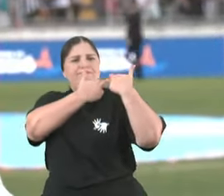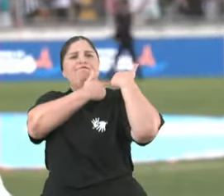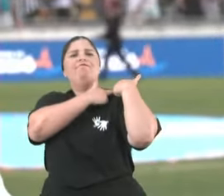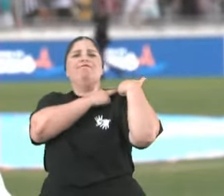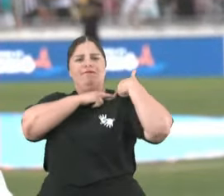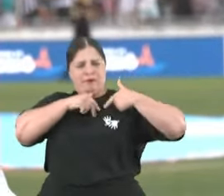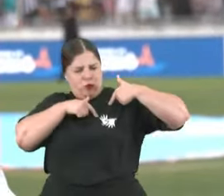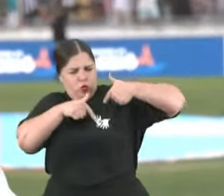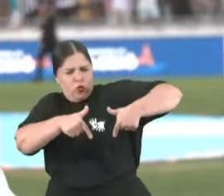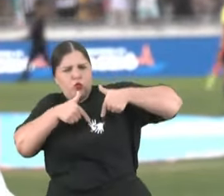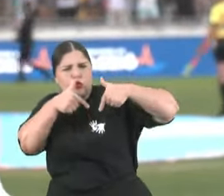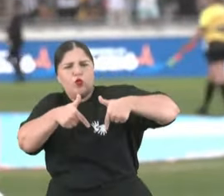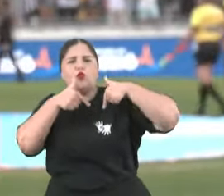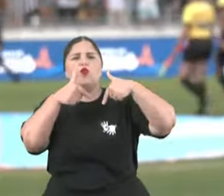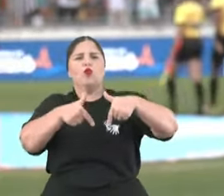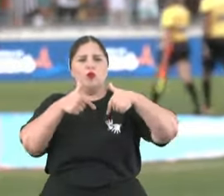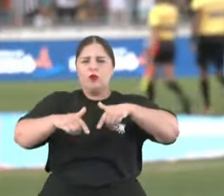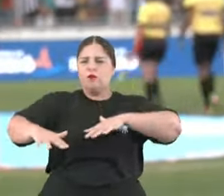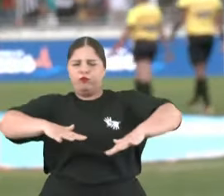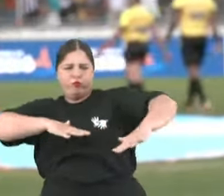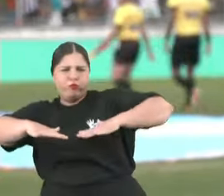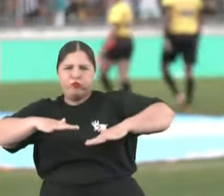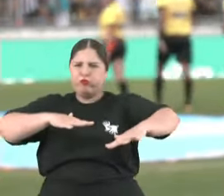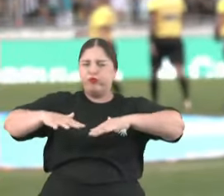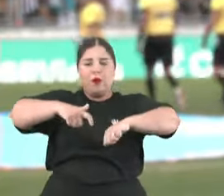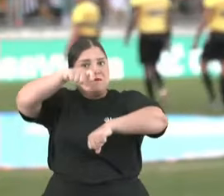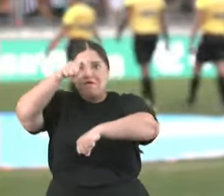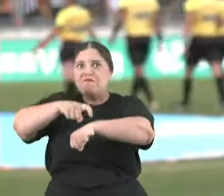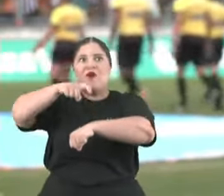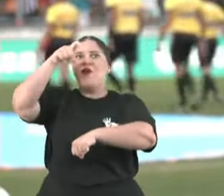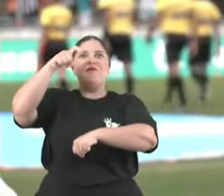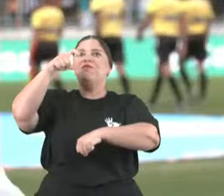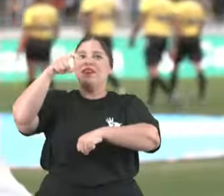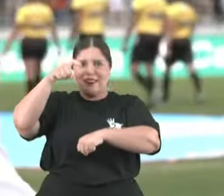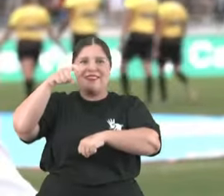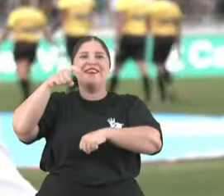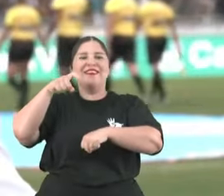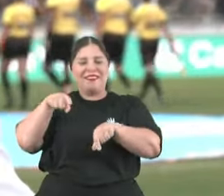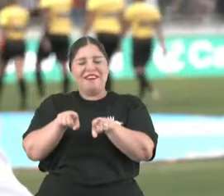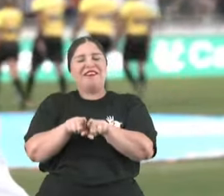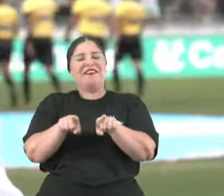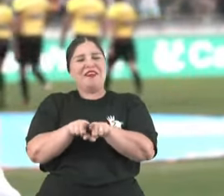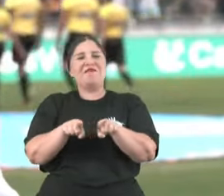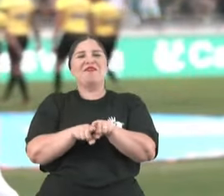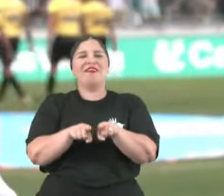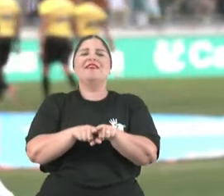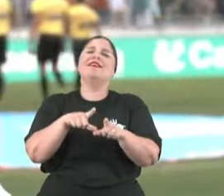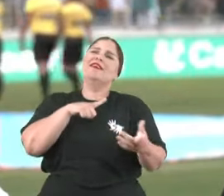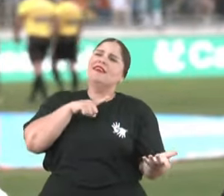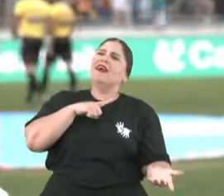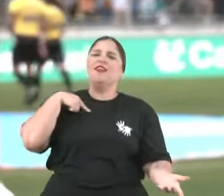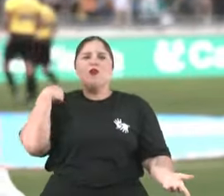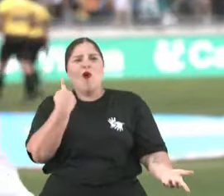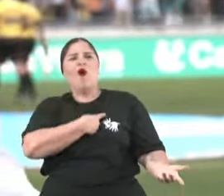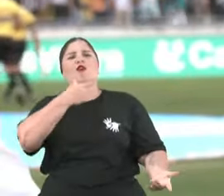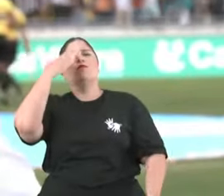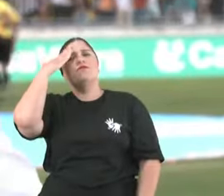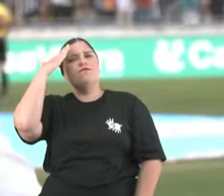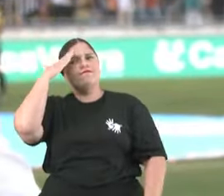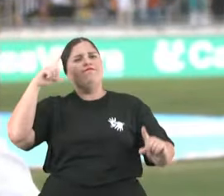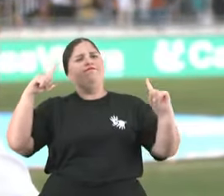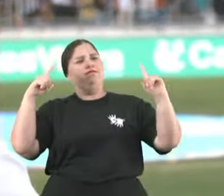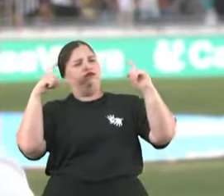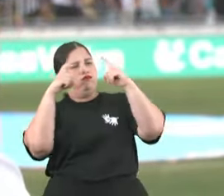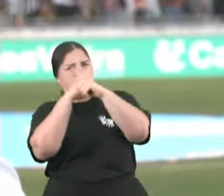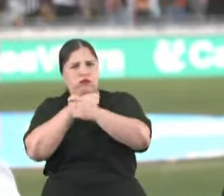início da temporada para esse momento. Chega, acho que, num bom momento dentro da temporada, sabe da dificuldade que vai ter, mas vai